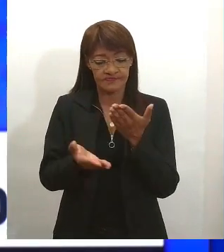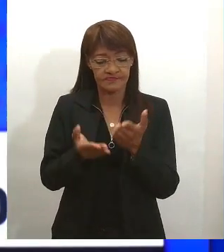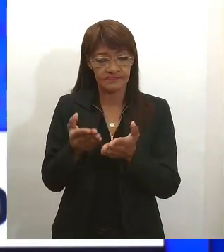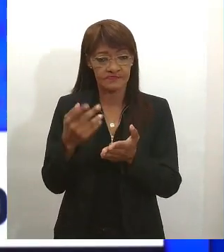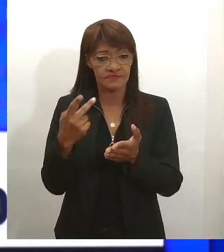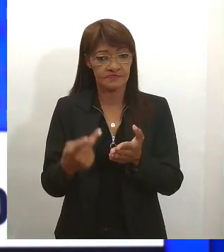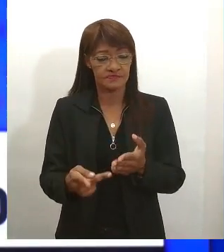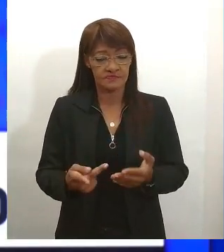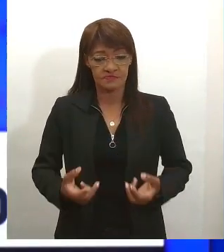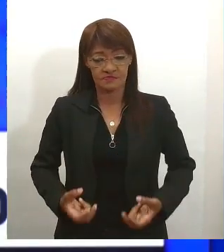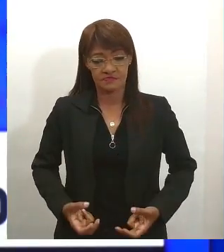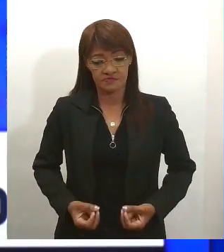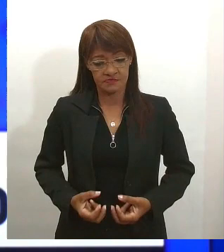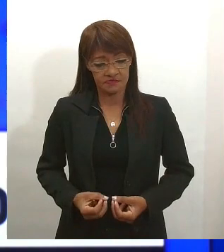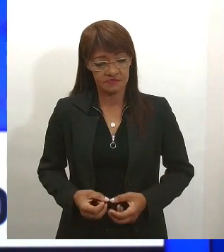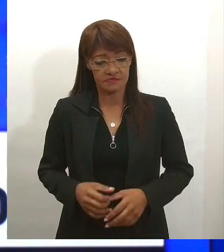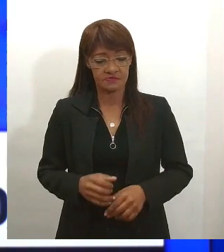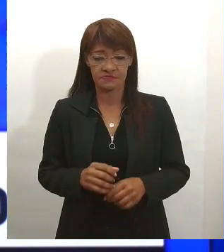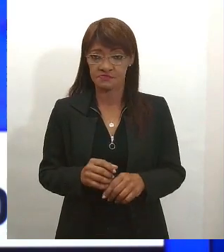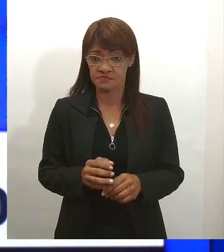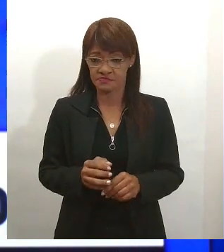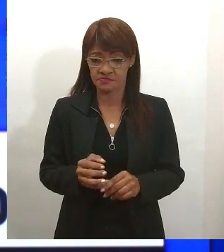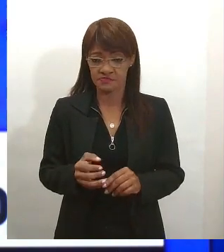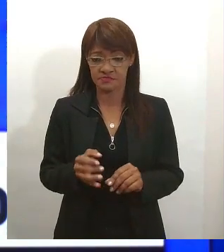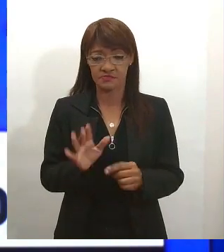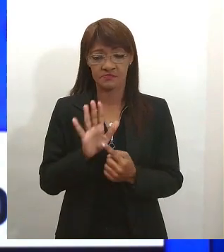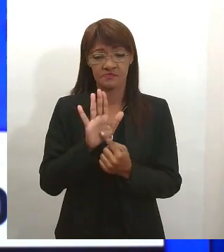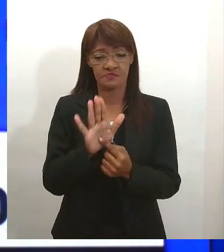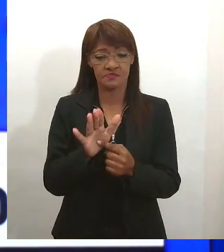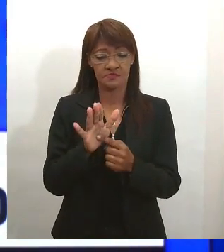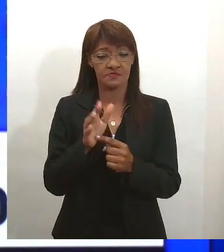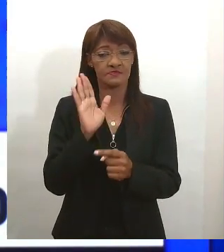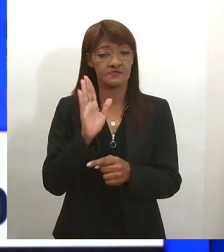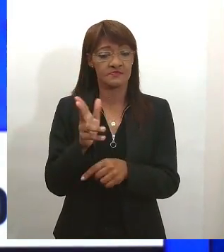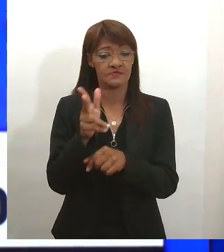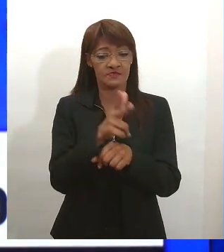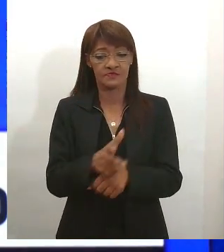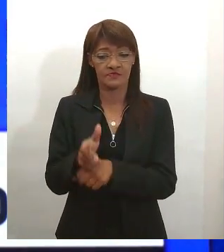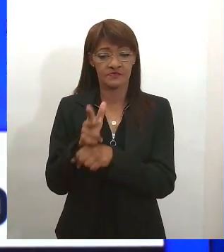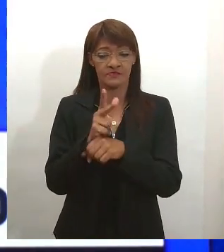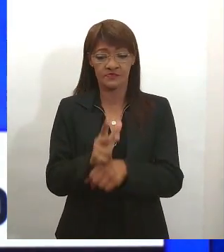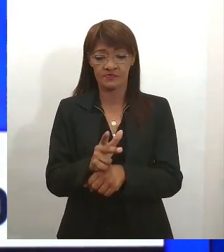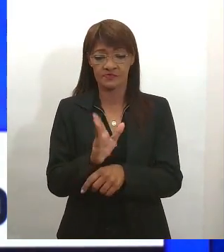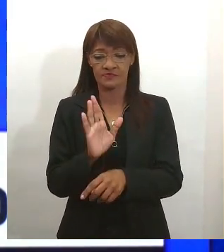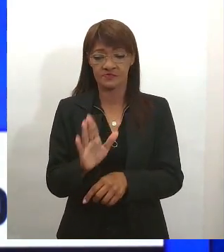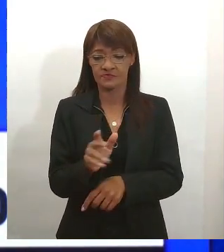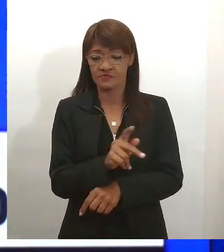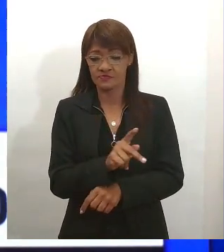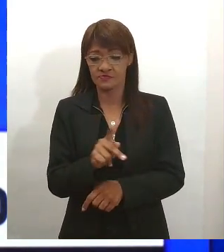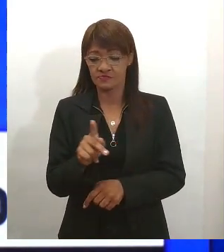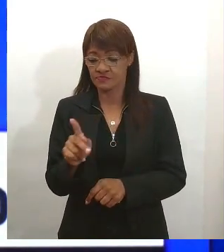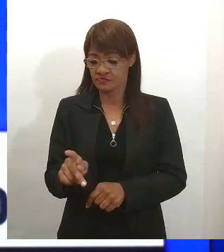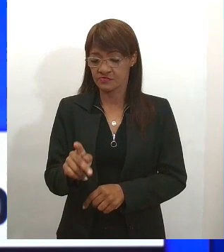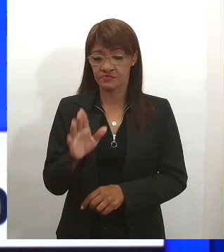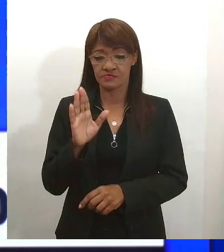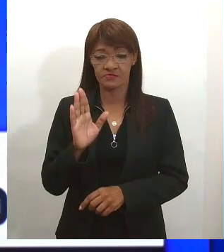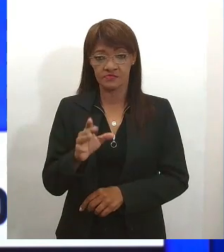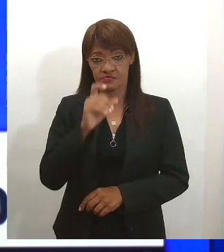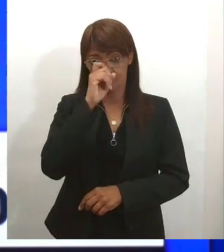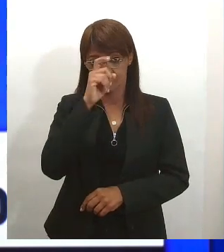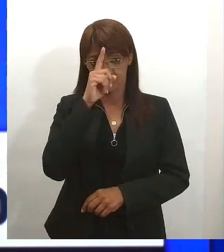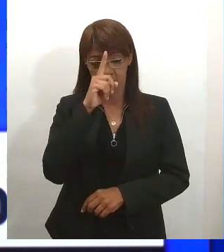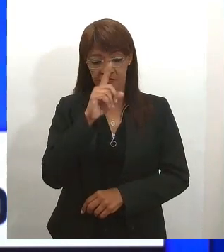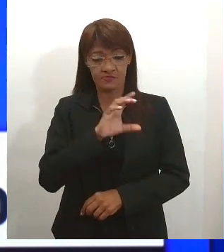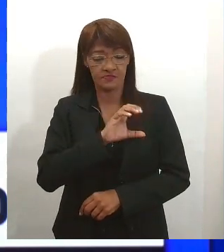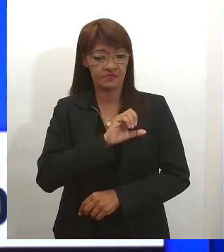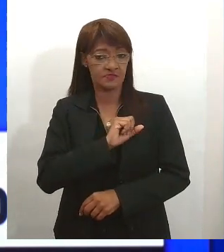um vídeo de uma entrevista do empresário e presidente do Hospital de Amor, Henrique Prata, ao elenco do programa Pânico, onde ele fala da